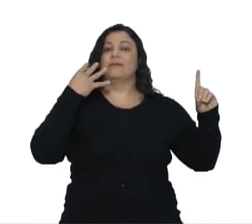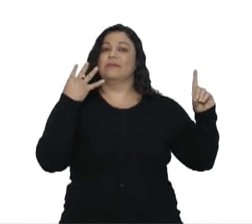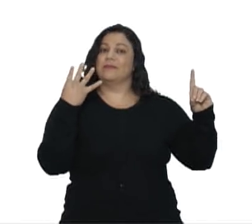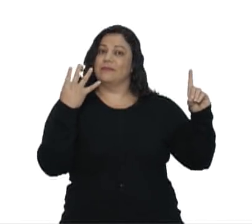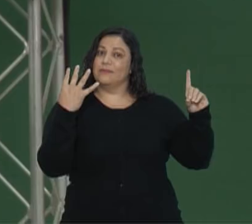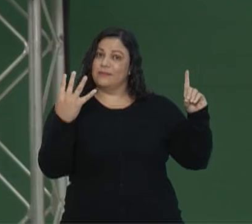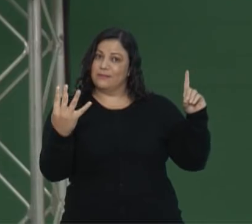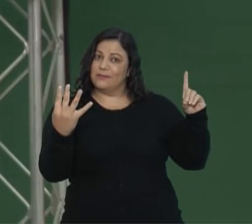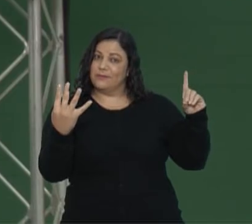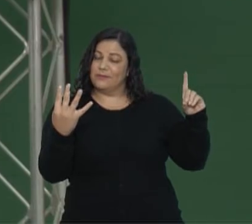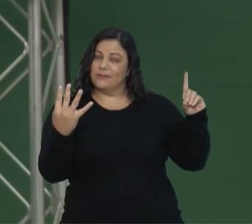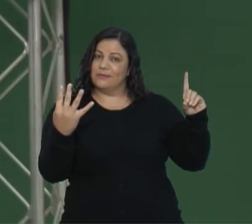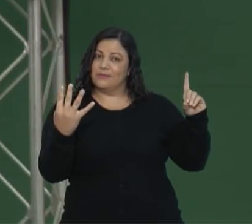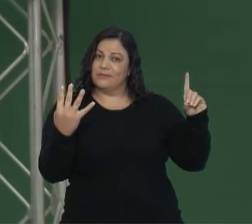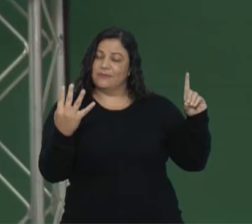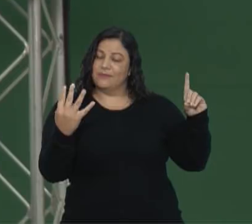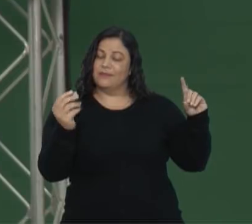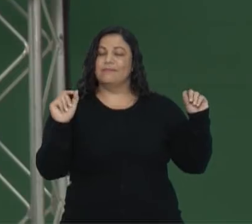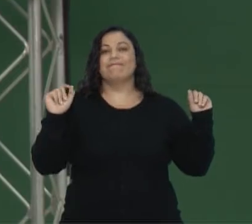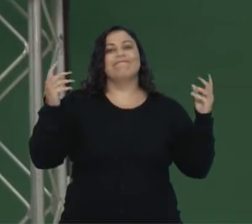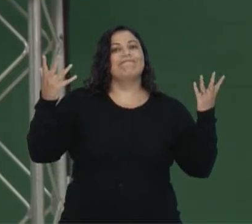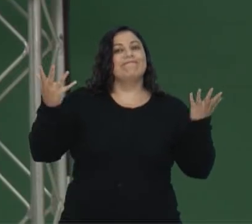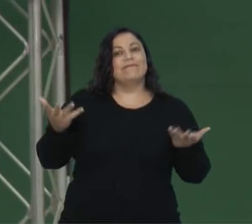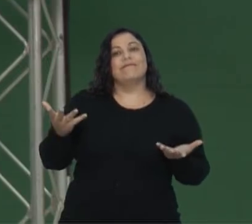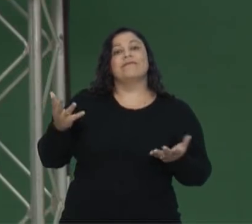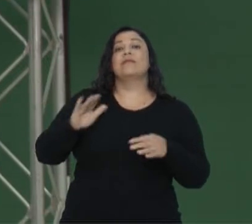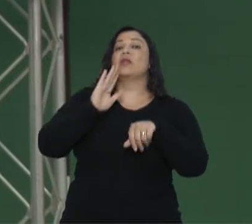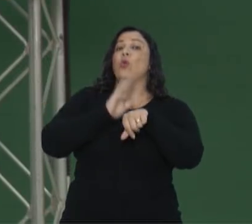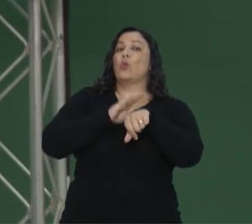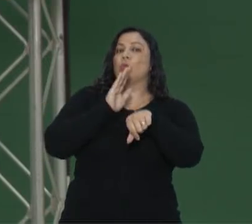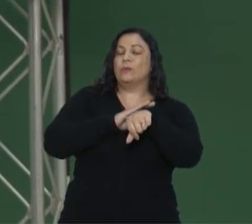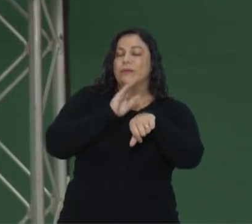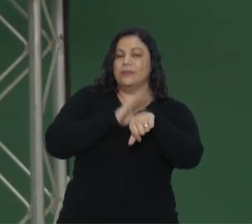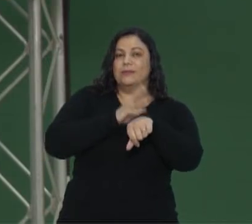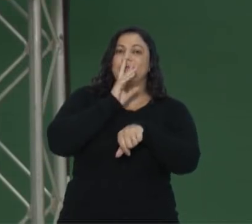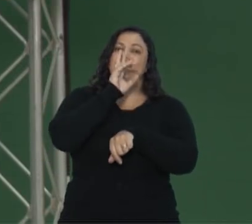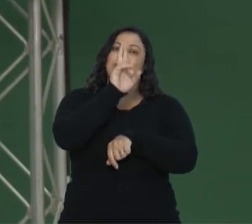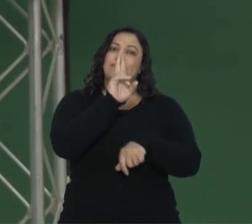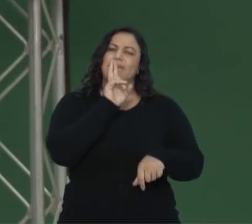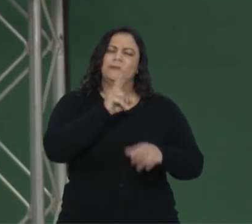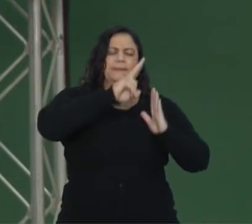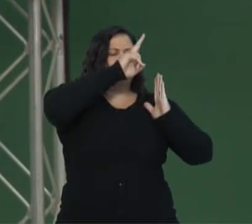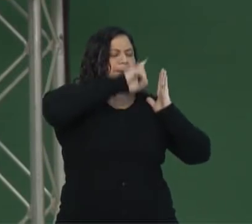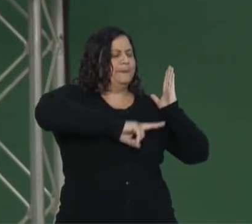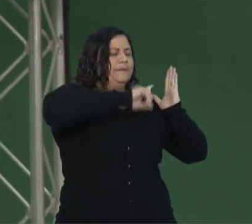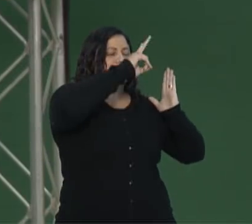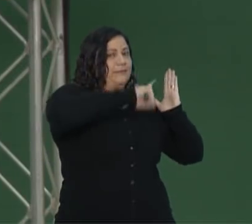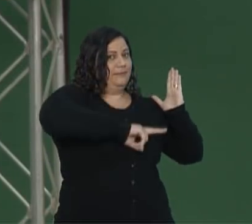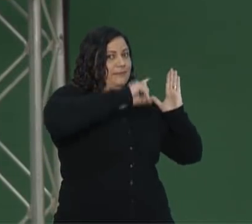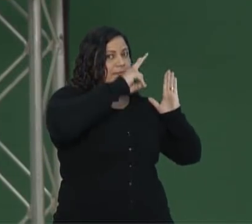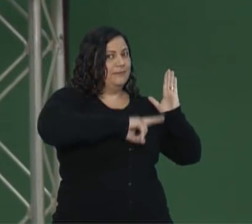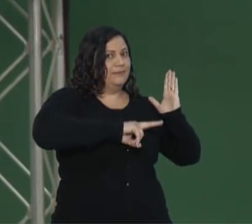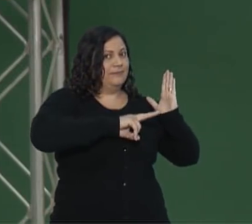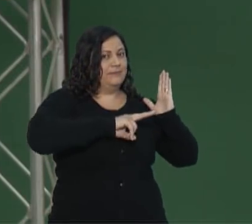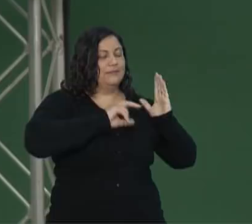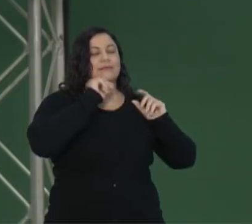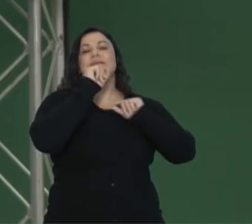a situação 3 e 4. Eu vou dar um tempinho para vocês, releia essas 4